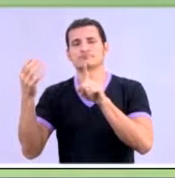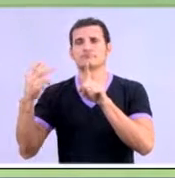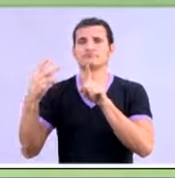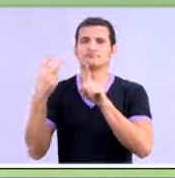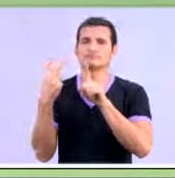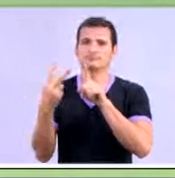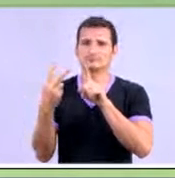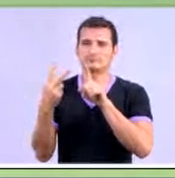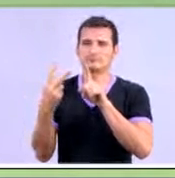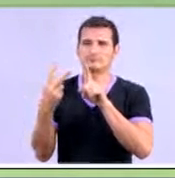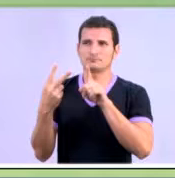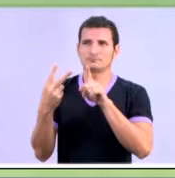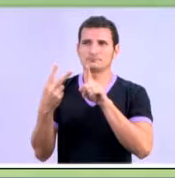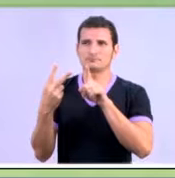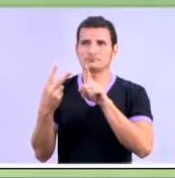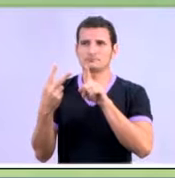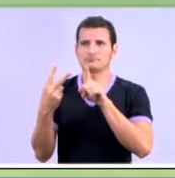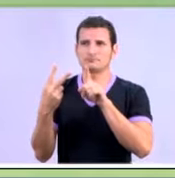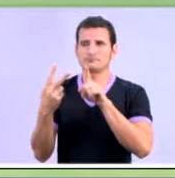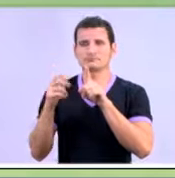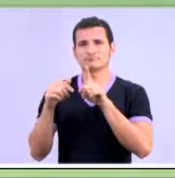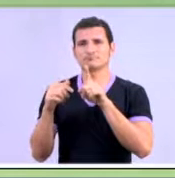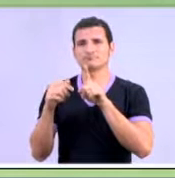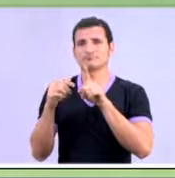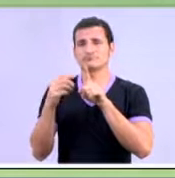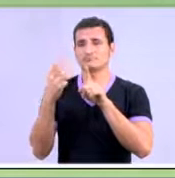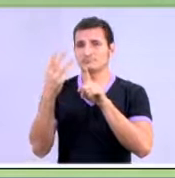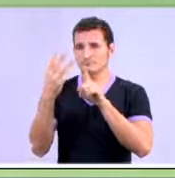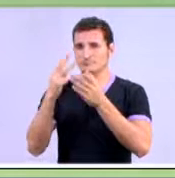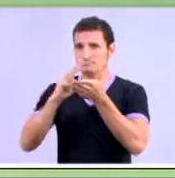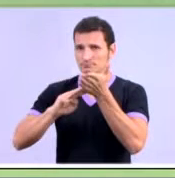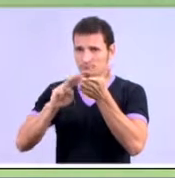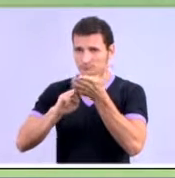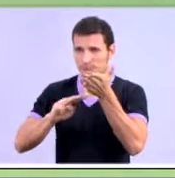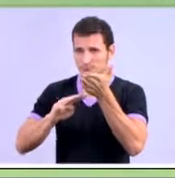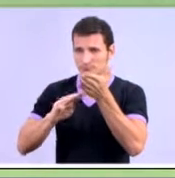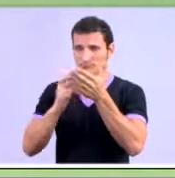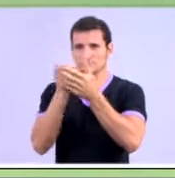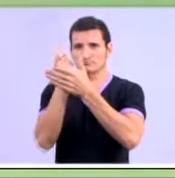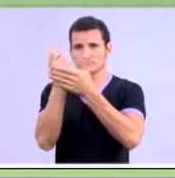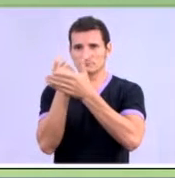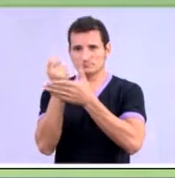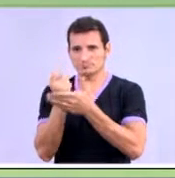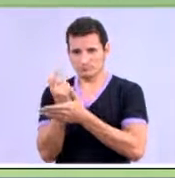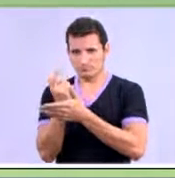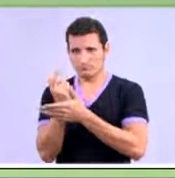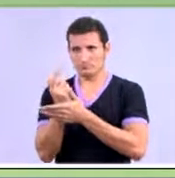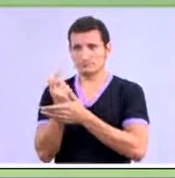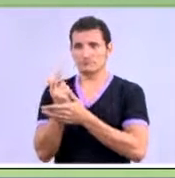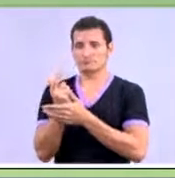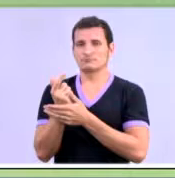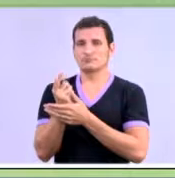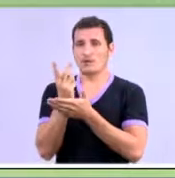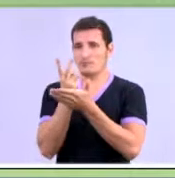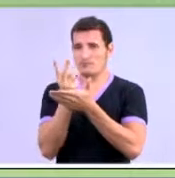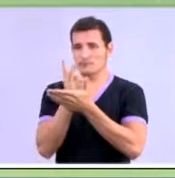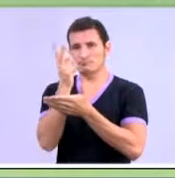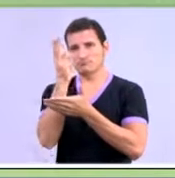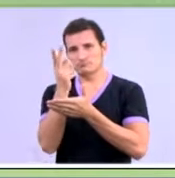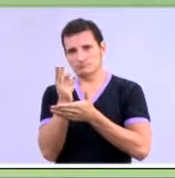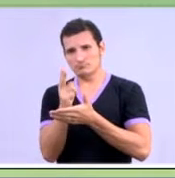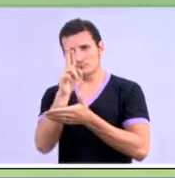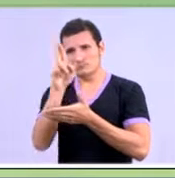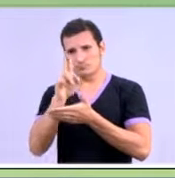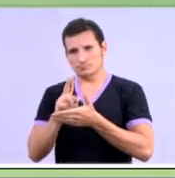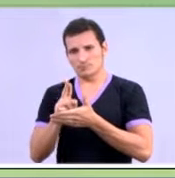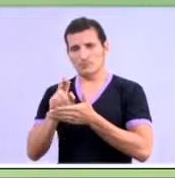2. Então são 3 métodos, comprar, comprar e comprar, com o mesmo nome, mas com